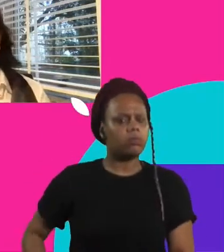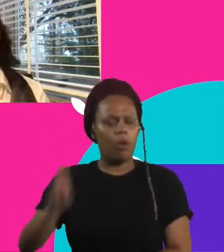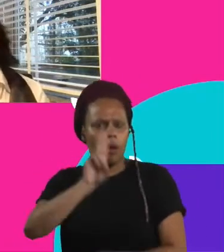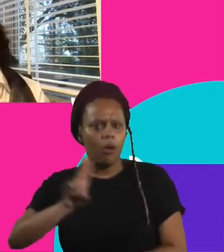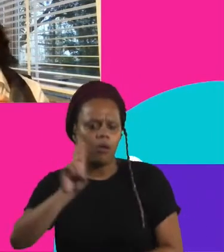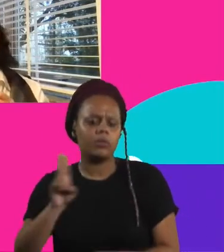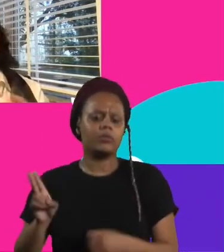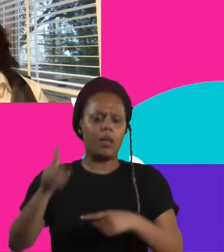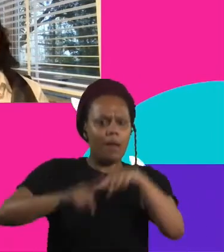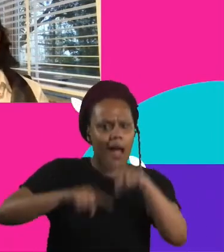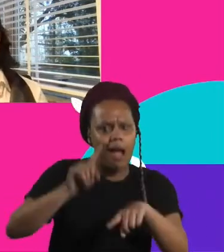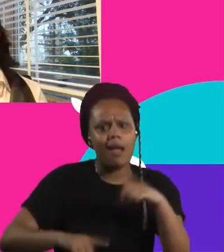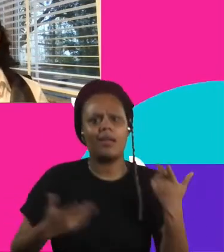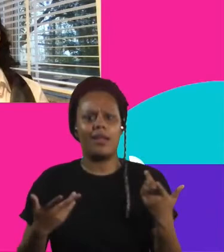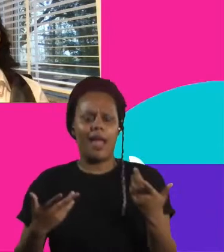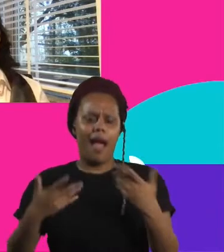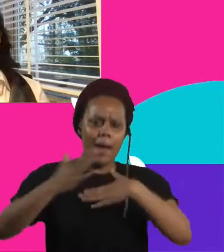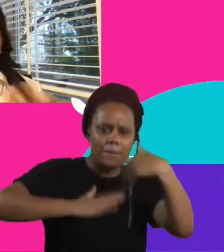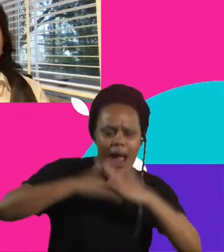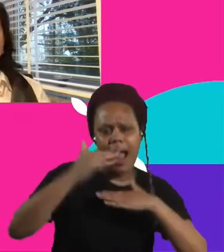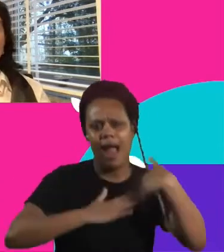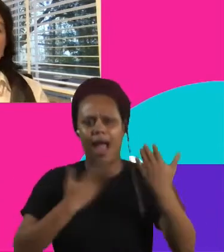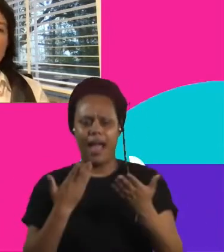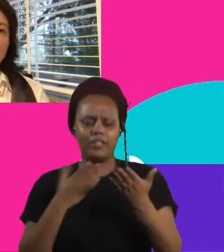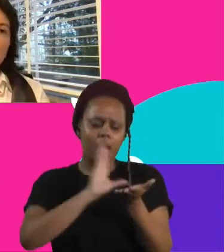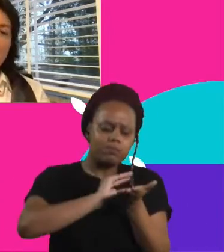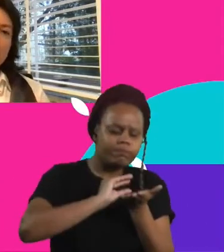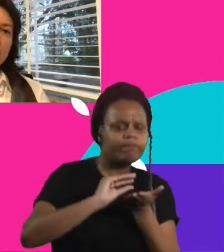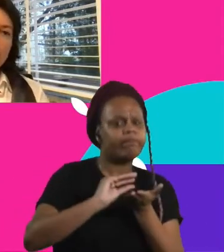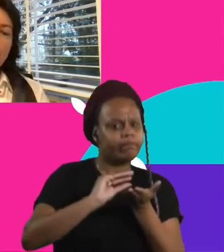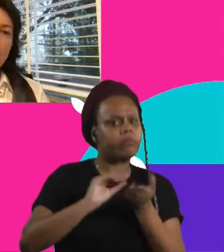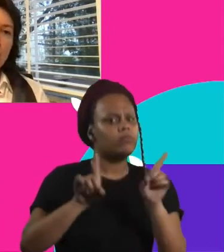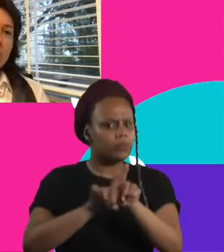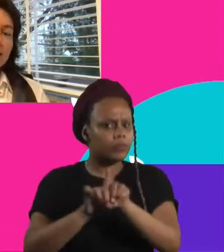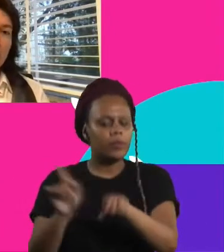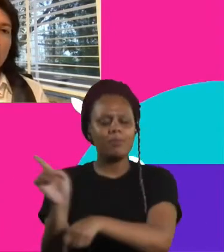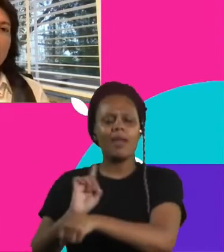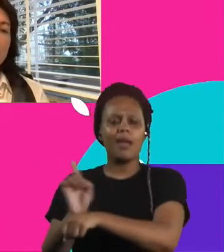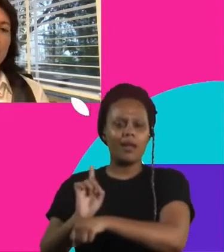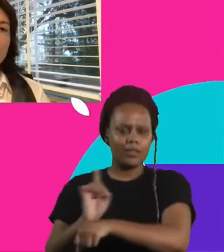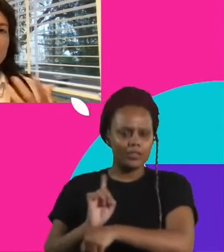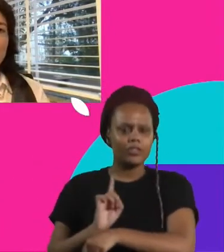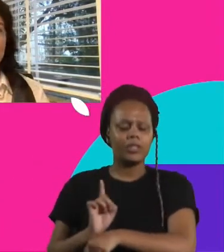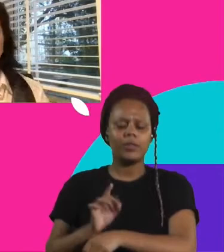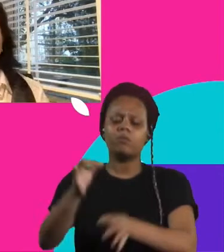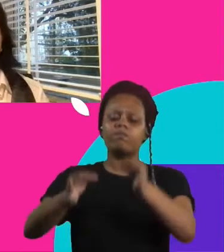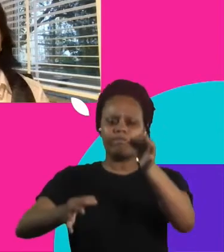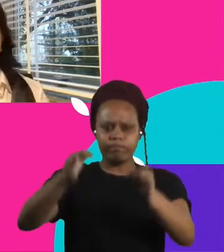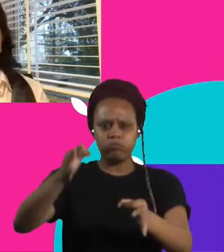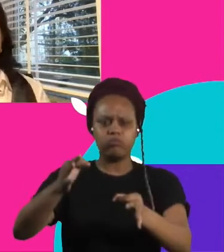plataformas, ferramentas, melhores práticas e dados para uma gestão pública mais equânime, para um Brasil